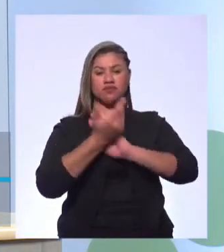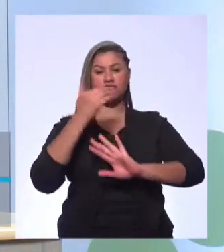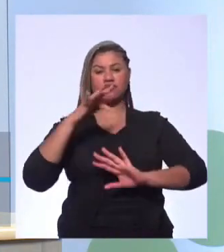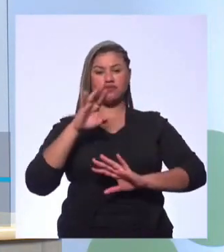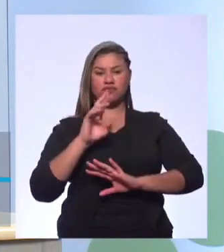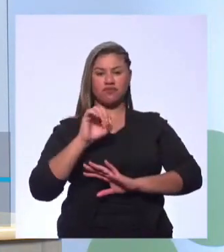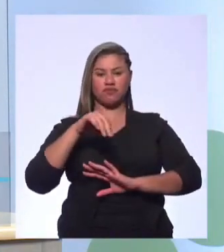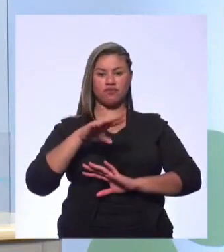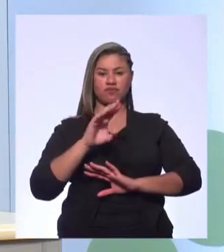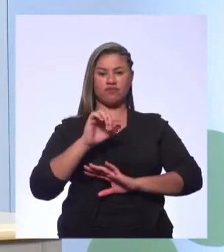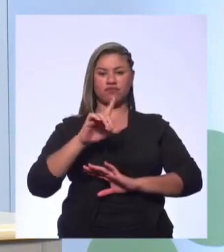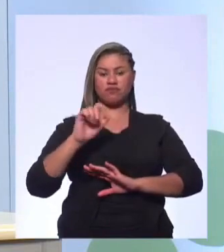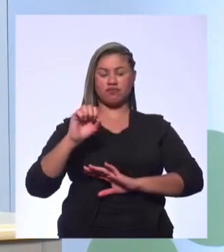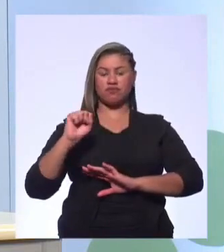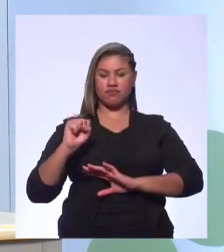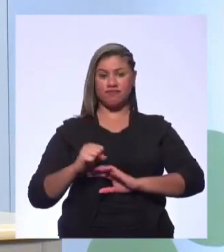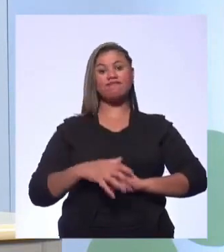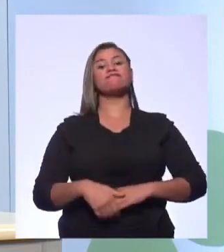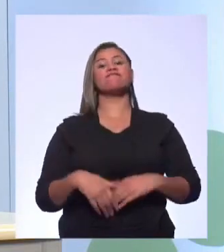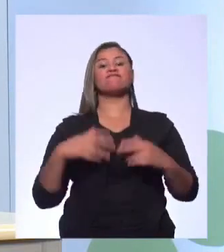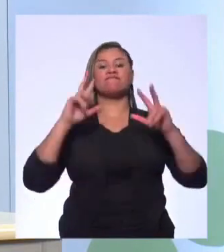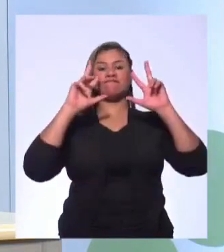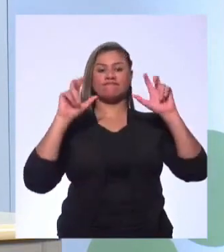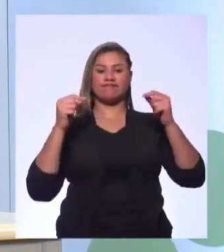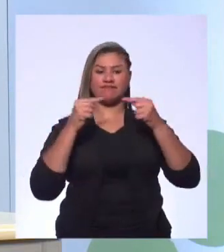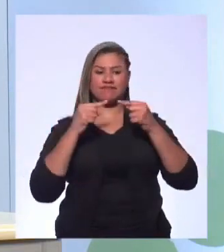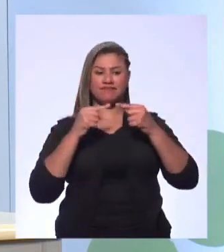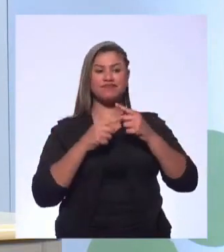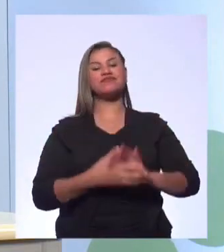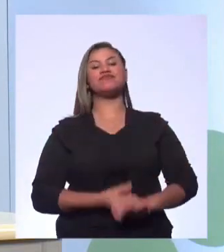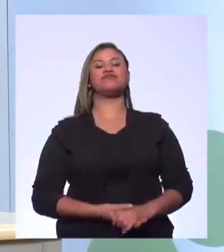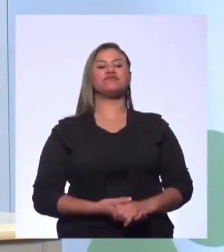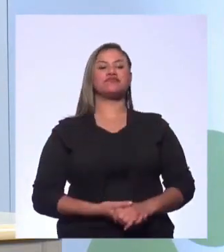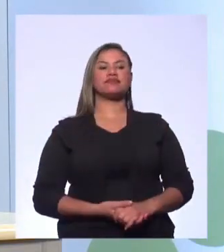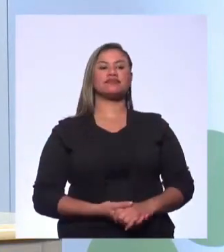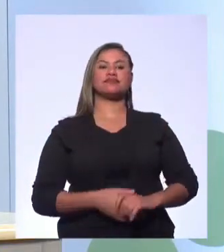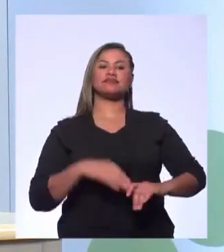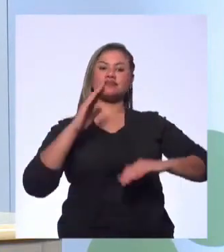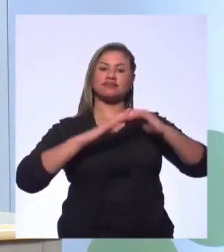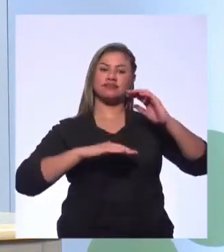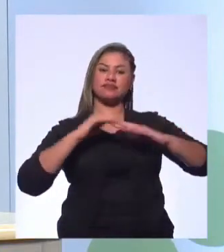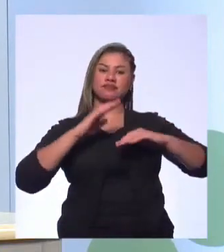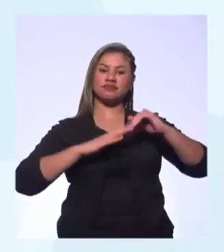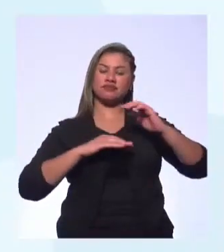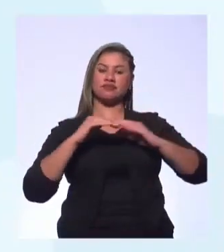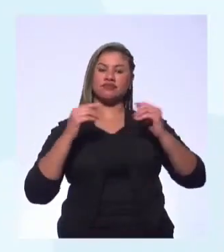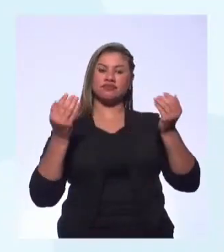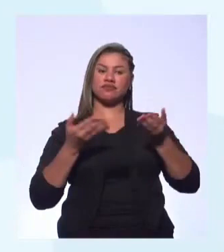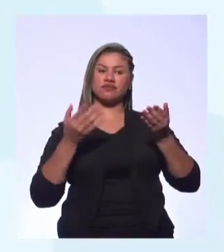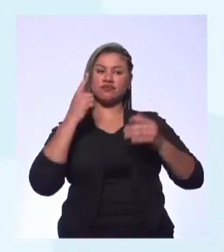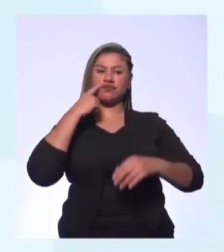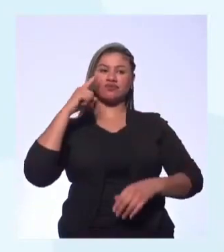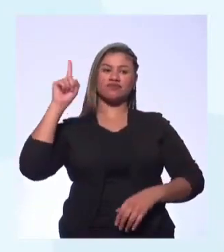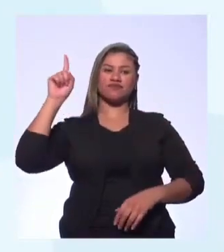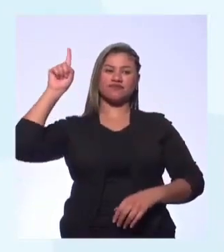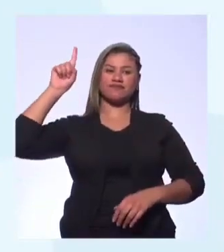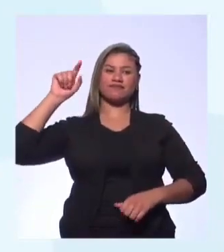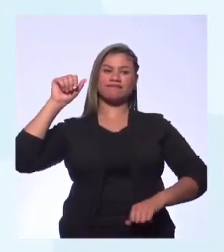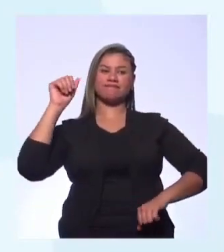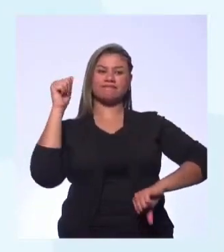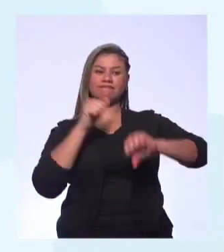falar sobre esse tema. Então, a habilidade que a gente vai trabalhar são as transformações químicas,